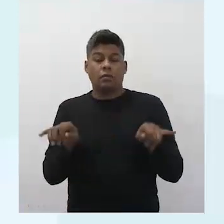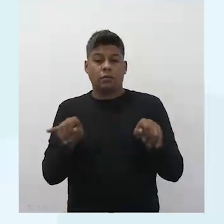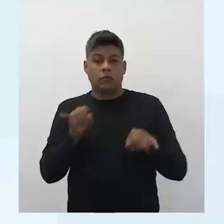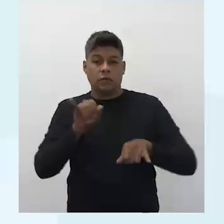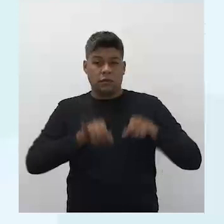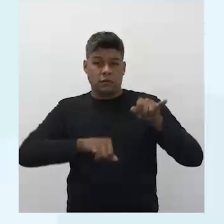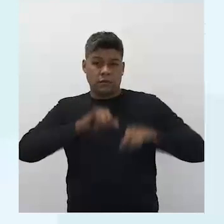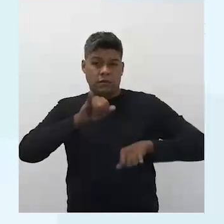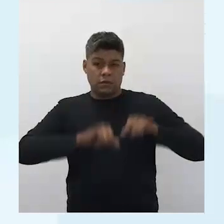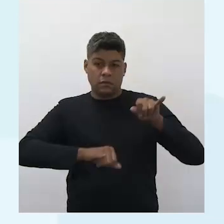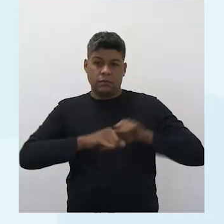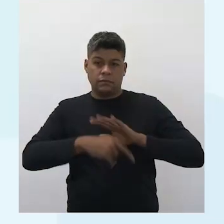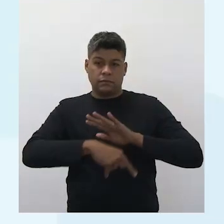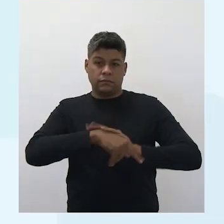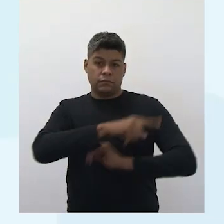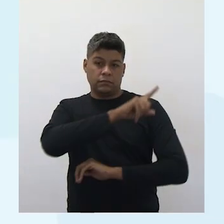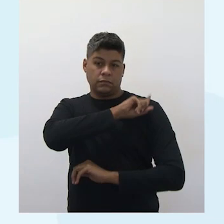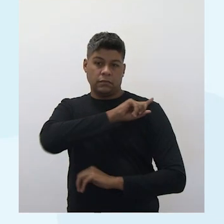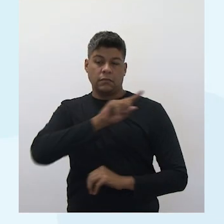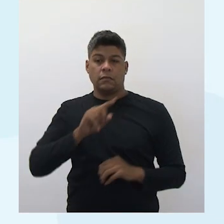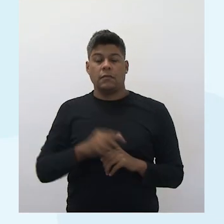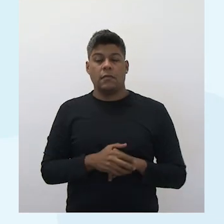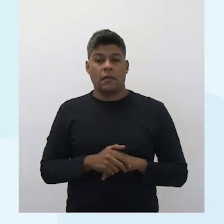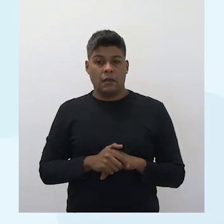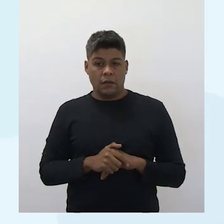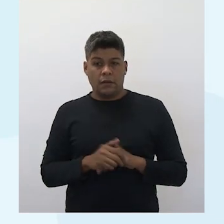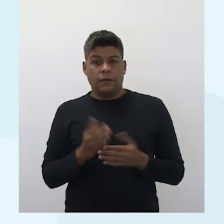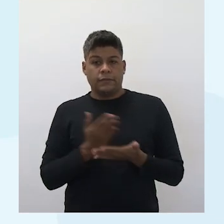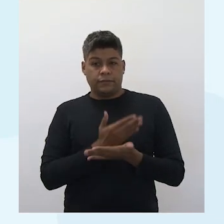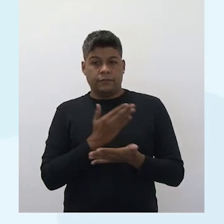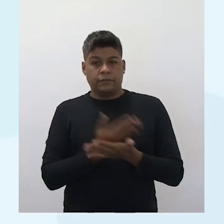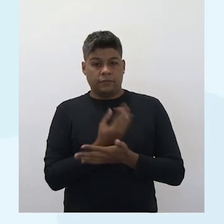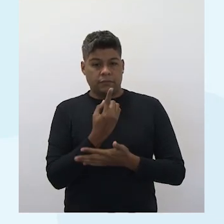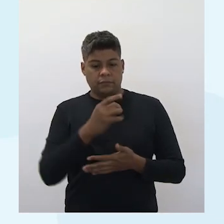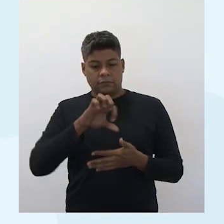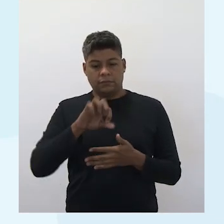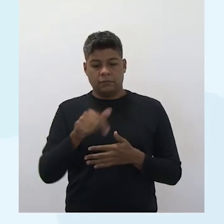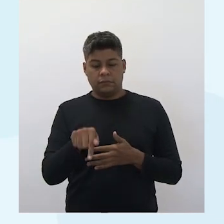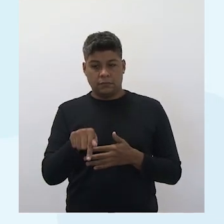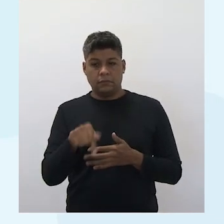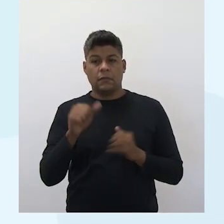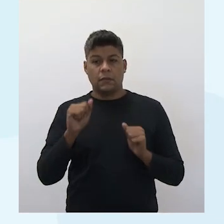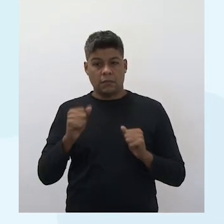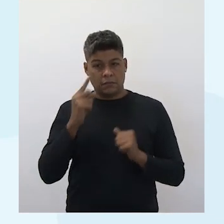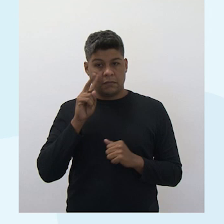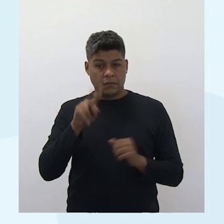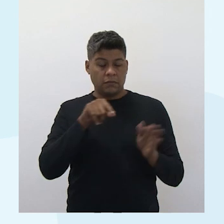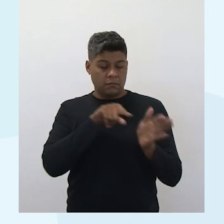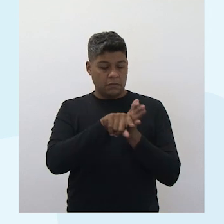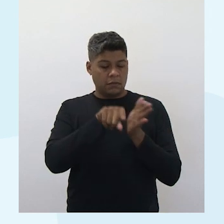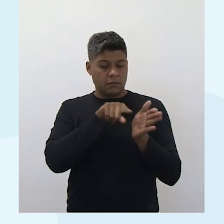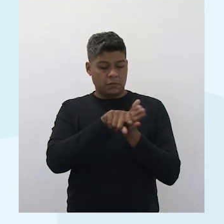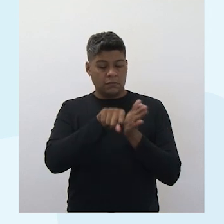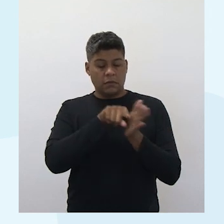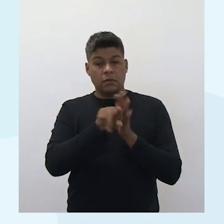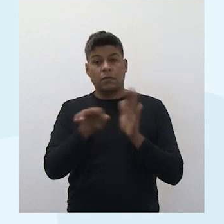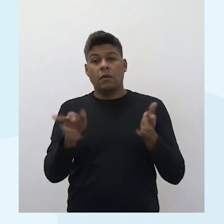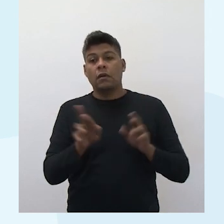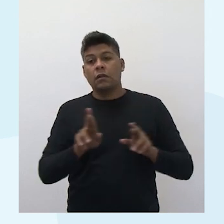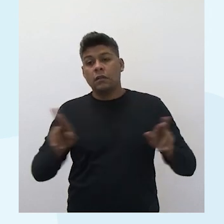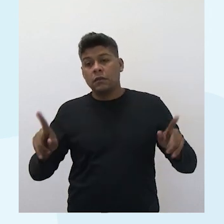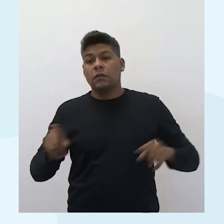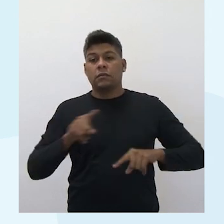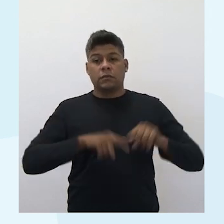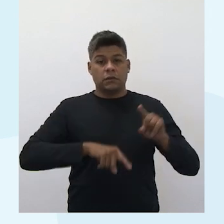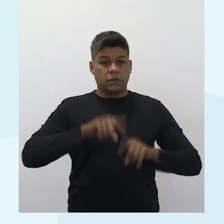série do ensino médio, volume 2, da página 197. Vocês podem ver que tem alguns questionamentos, qual a diferença de resíduos